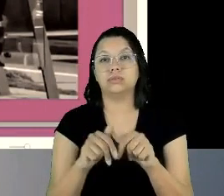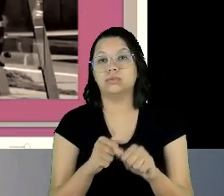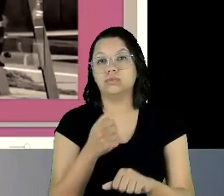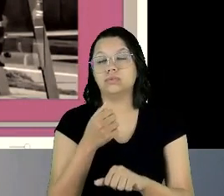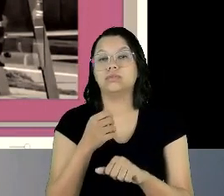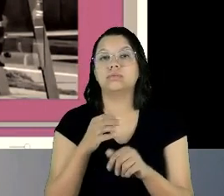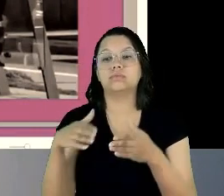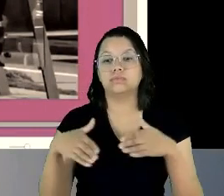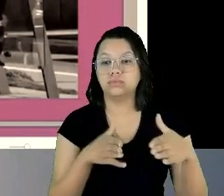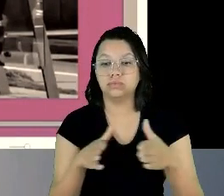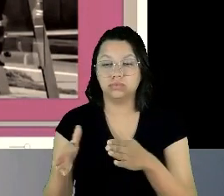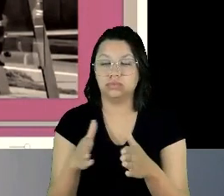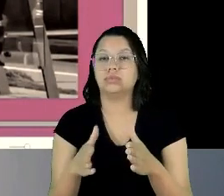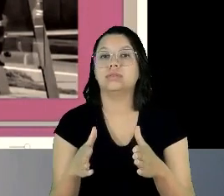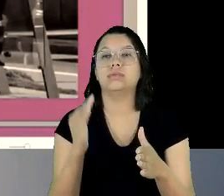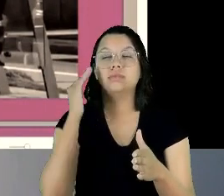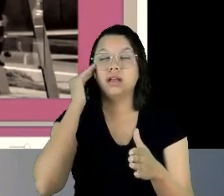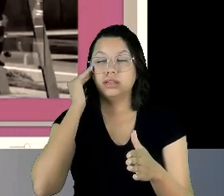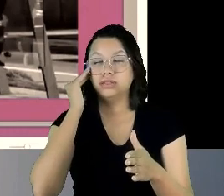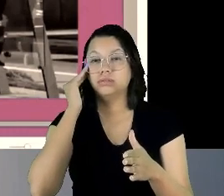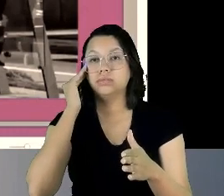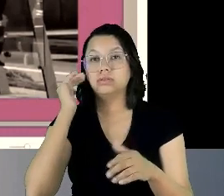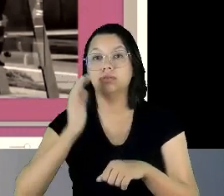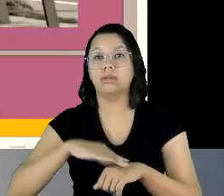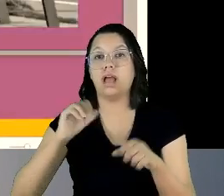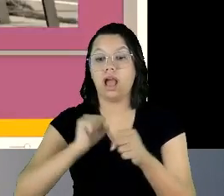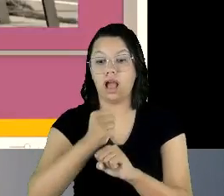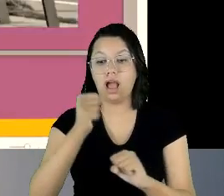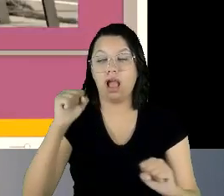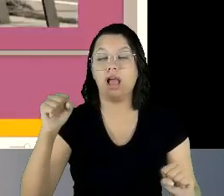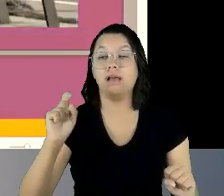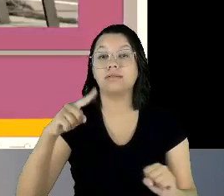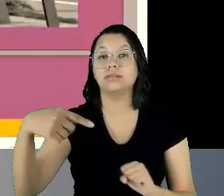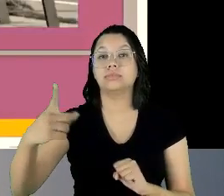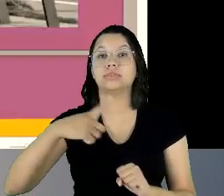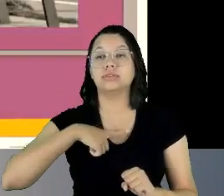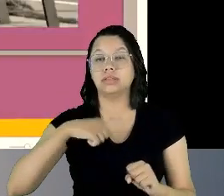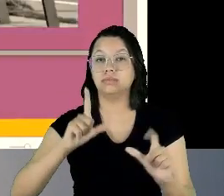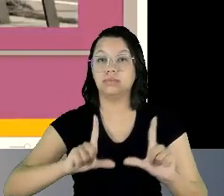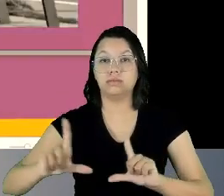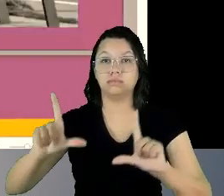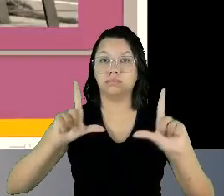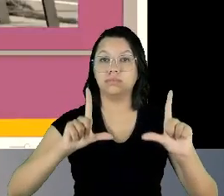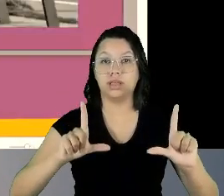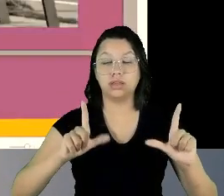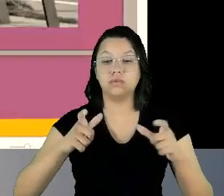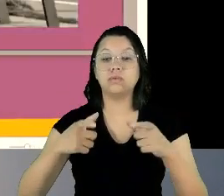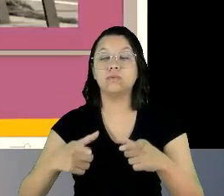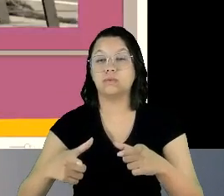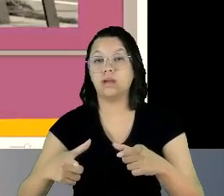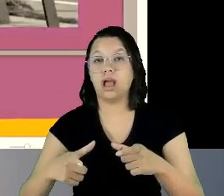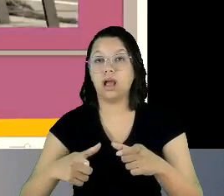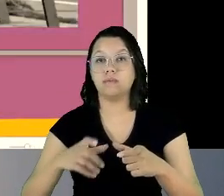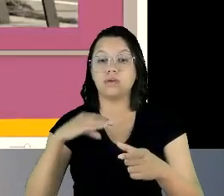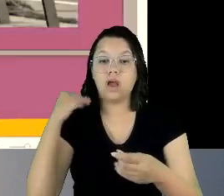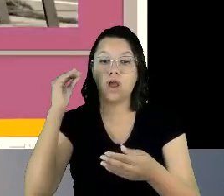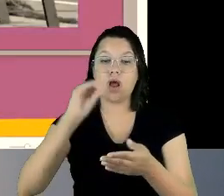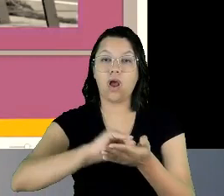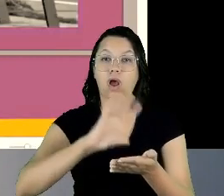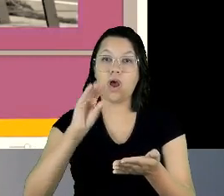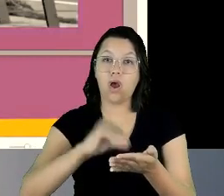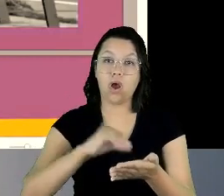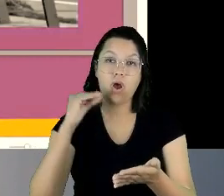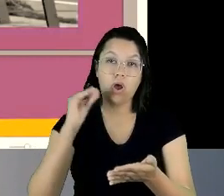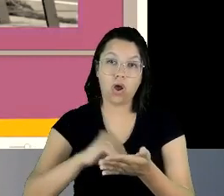uma trajetória para compreensão mais ampla. E depois tem uma página, um lugar para preencher os dados